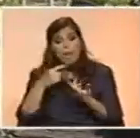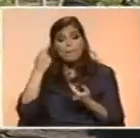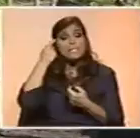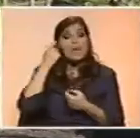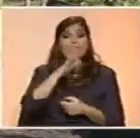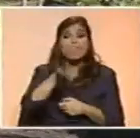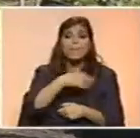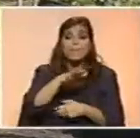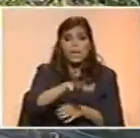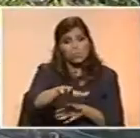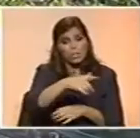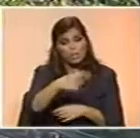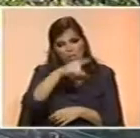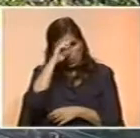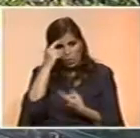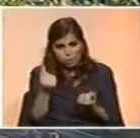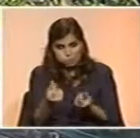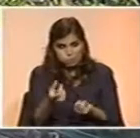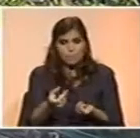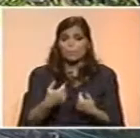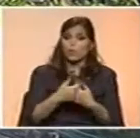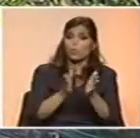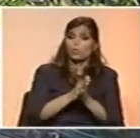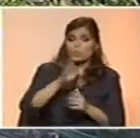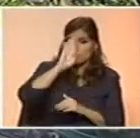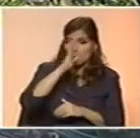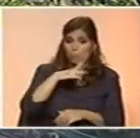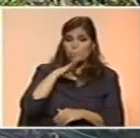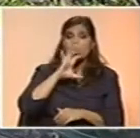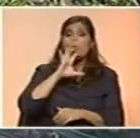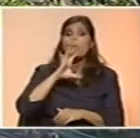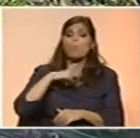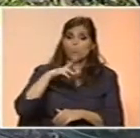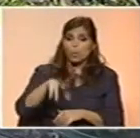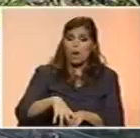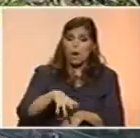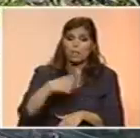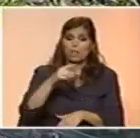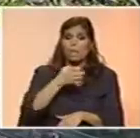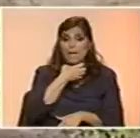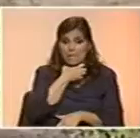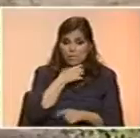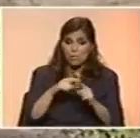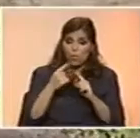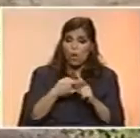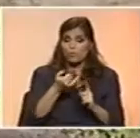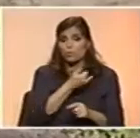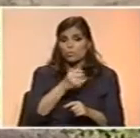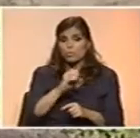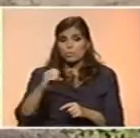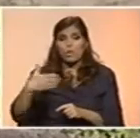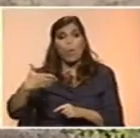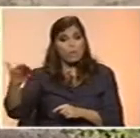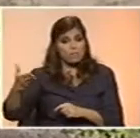que têm dificuldades financeiras. Todos sabemos que o país entrou numa crise a partir de 2011, essencialmente, já vinha atrás,